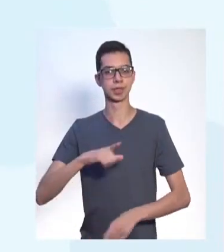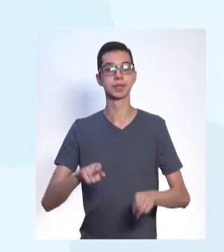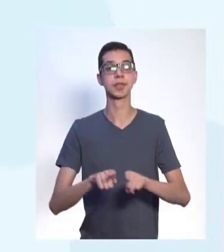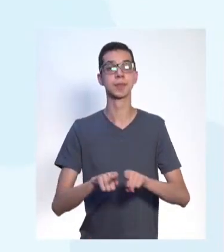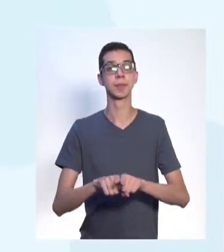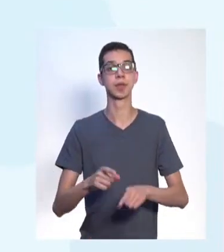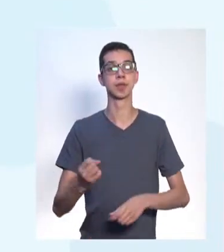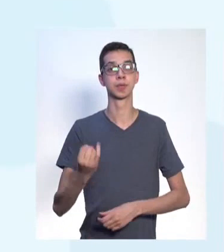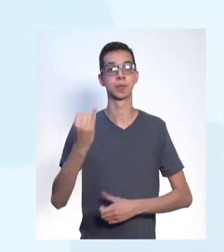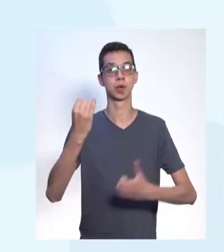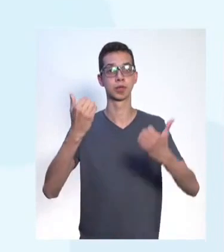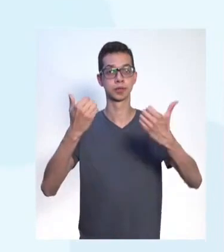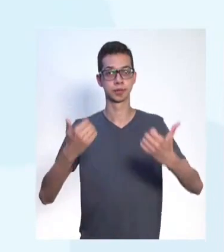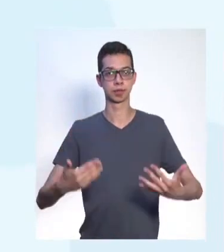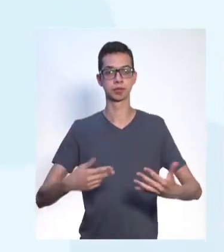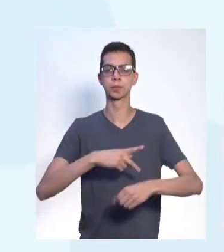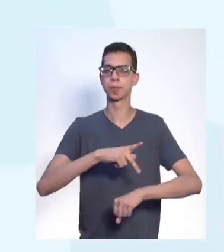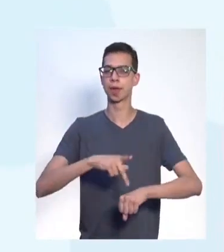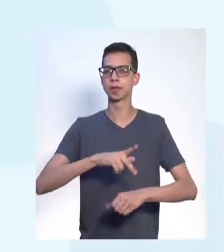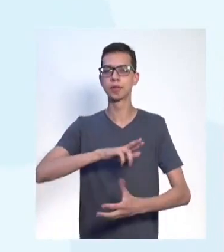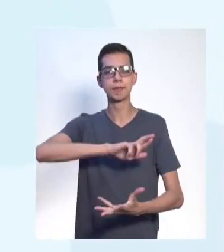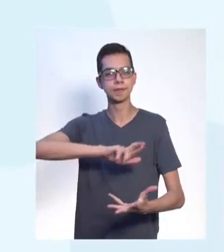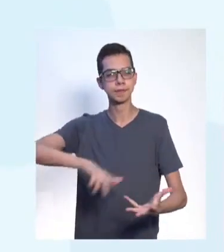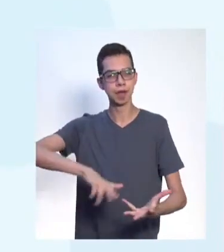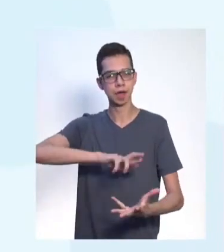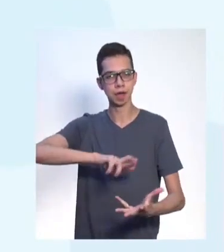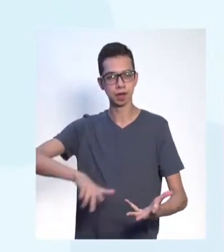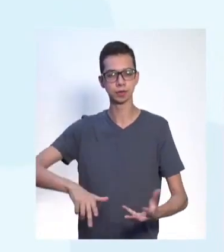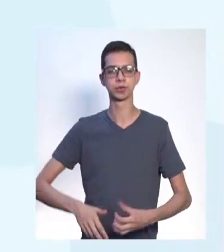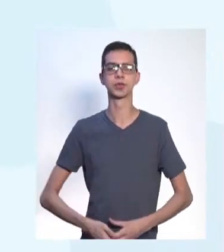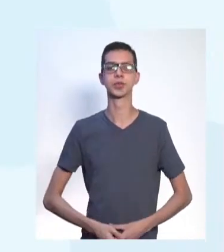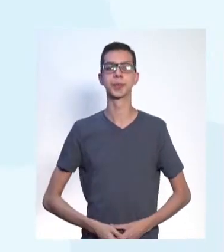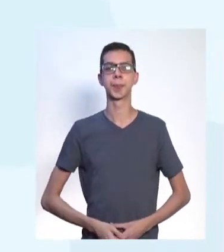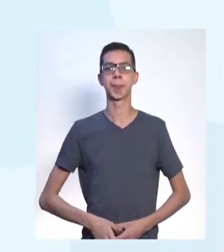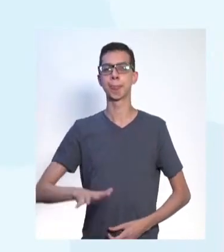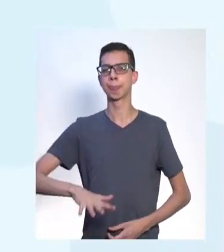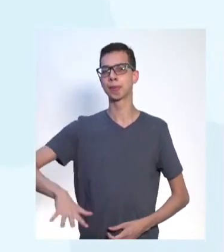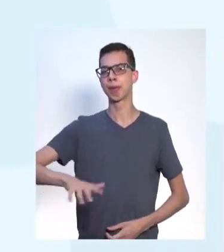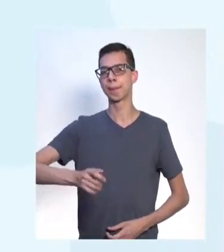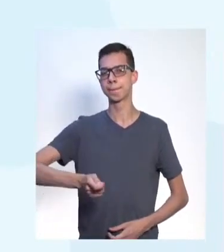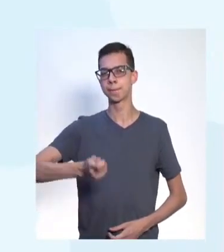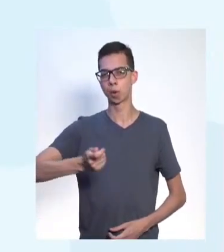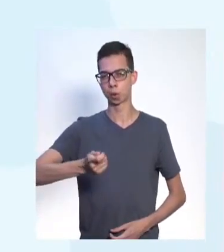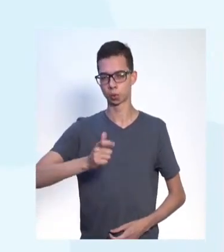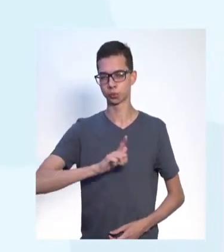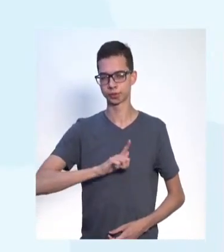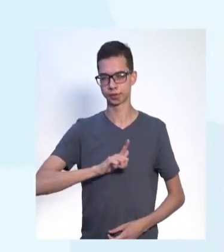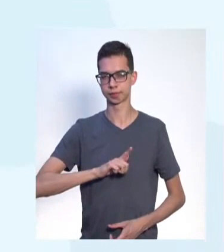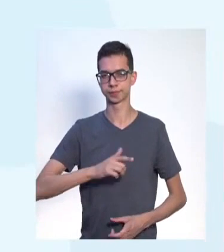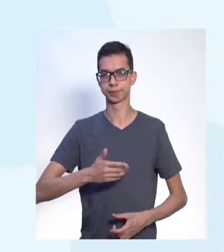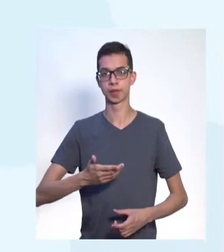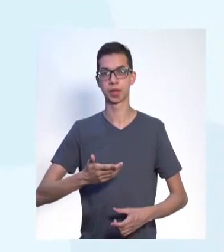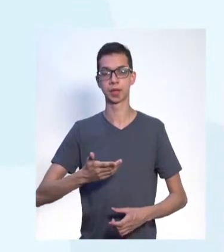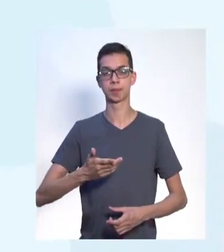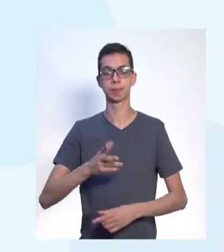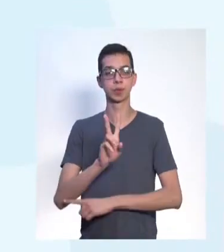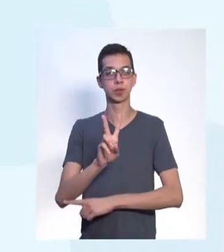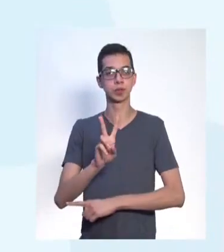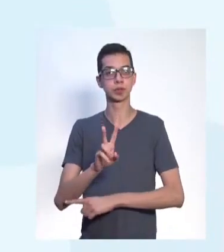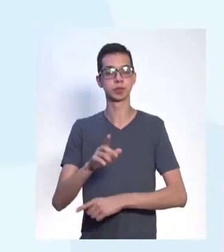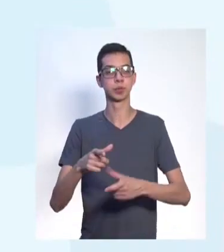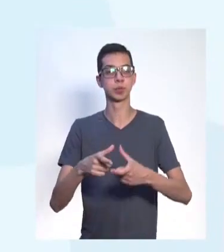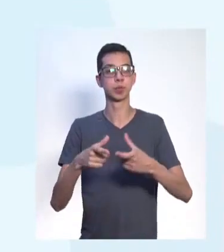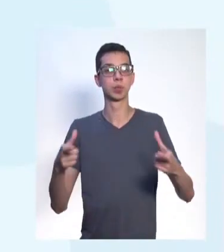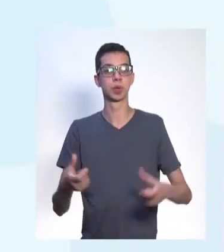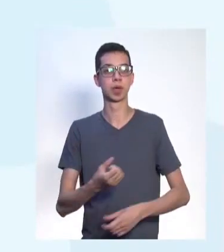países também têm, né, mas são poucos os países que têm áreas protegidas, né, numa maior quantidade. Né? Então, são mais